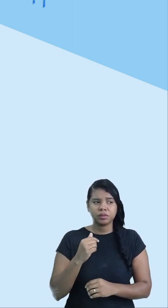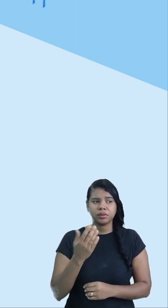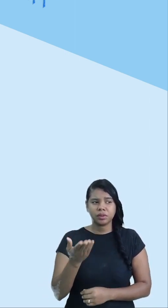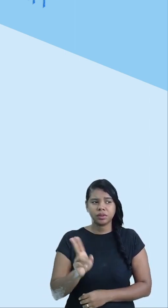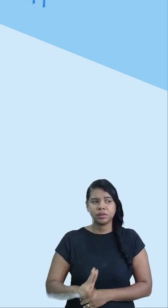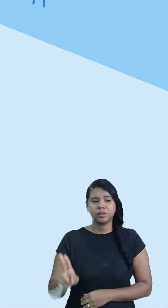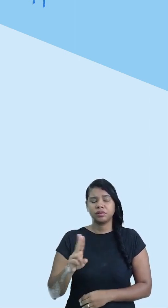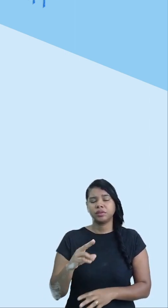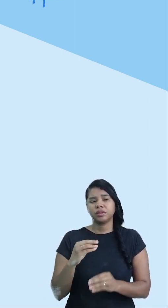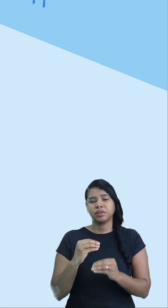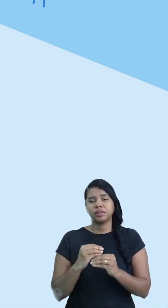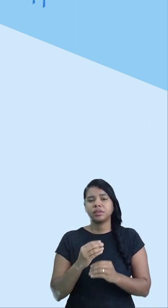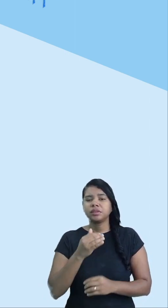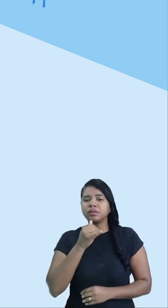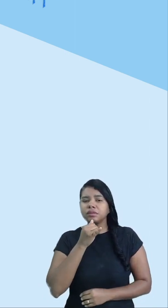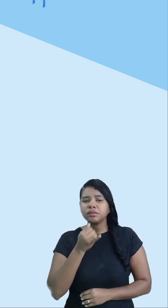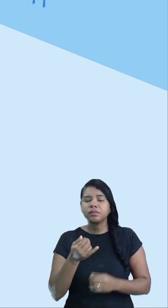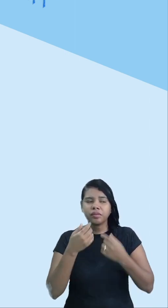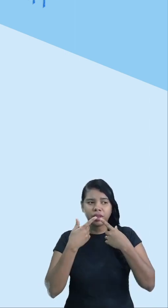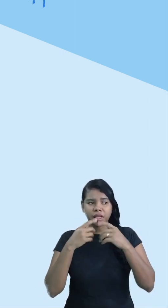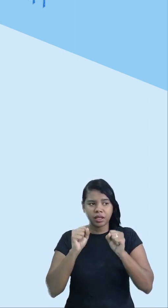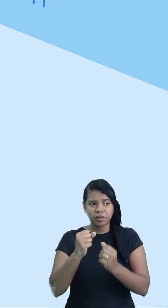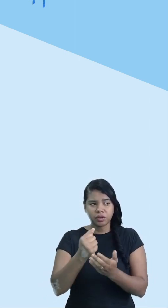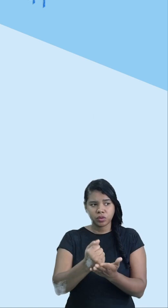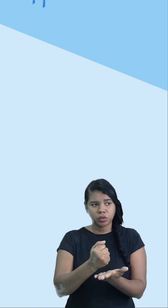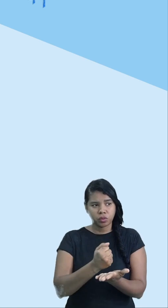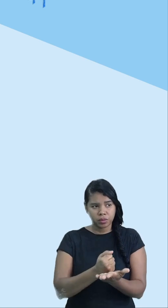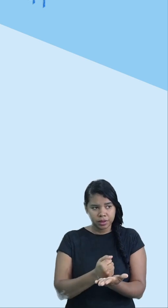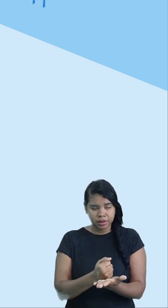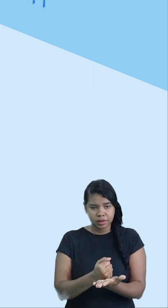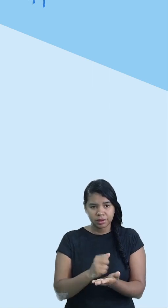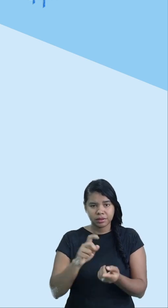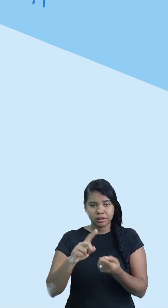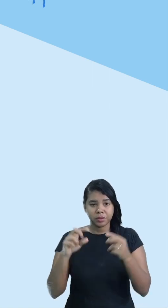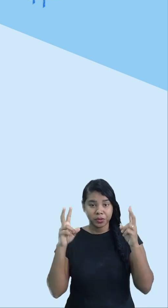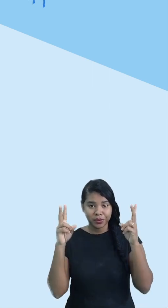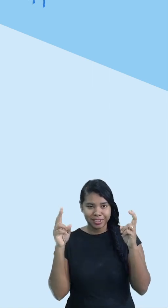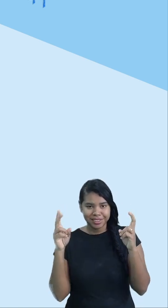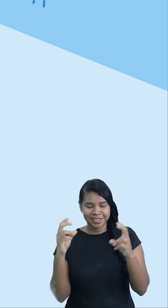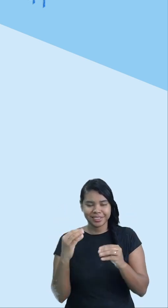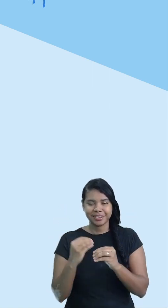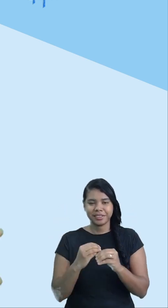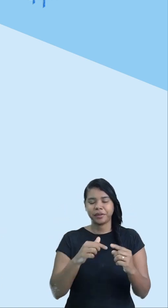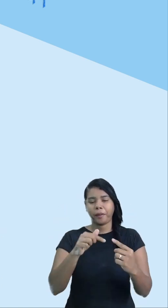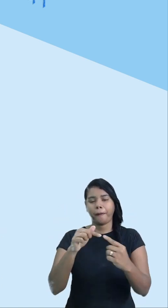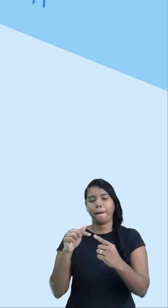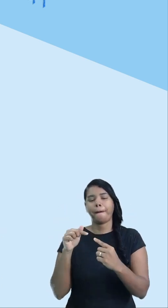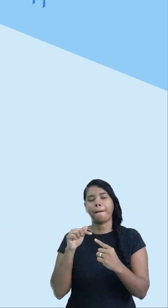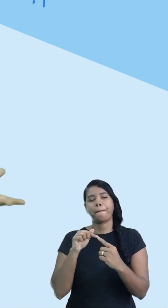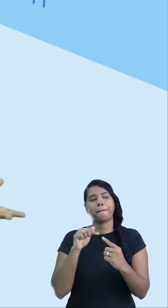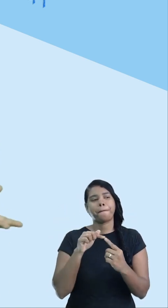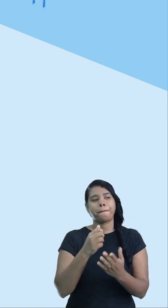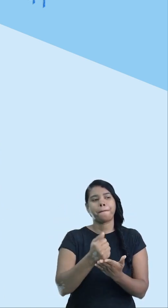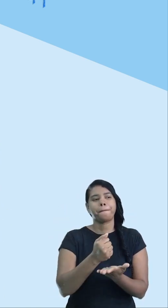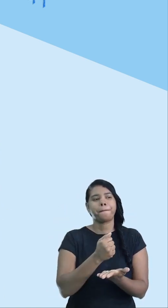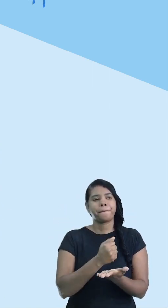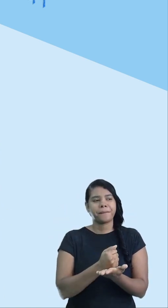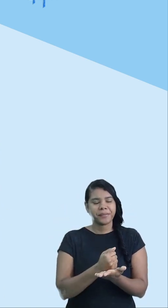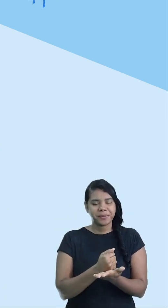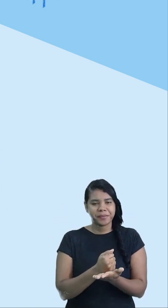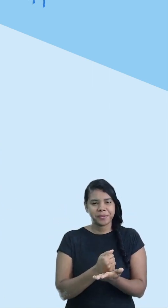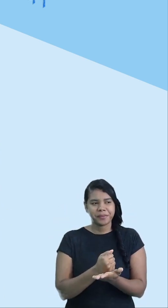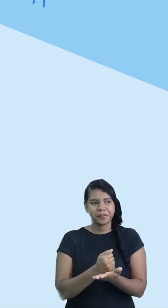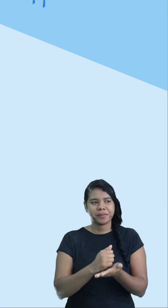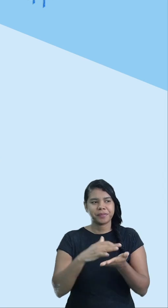utilizando aí, por meio das linguagens documentárias, os termos relacionados ao documento,